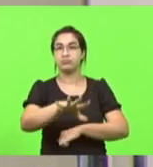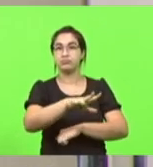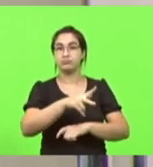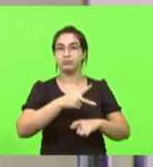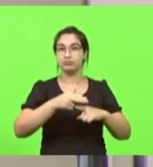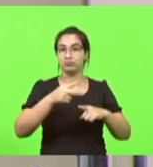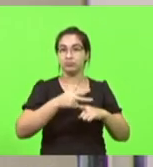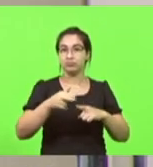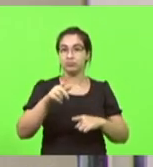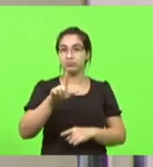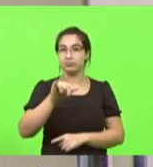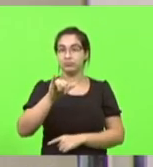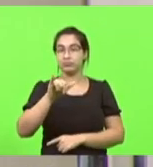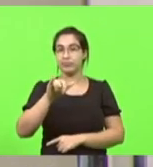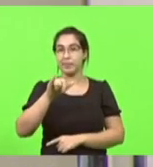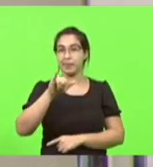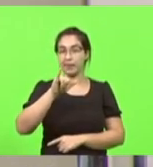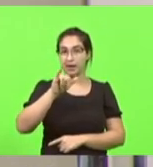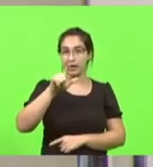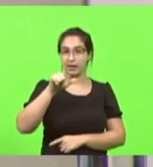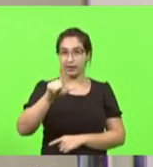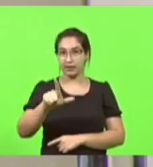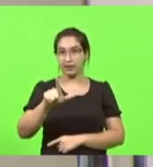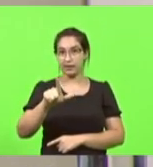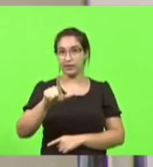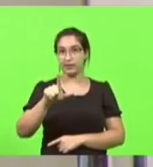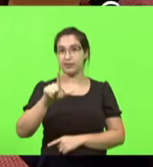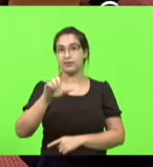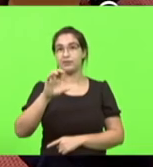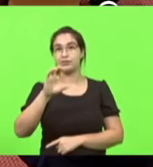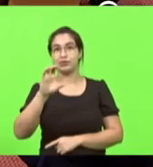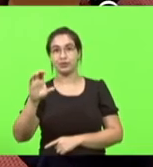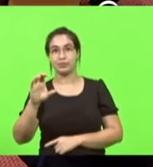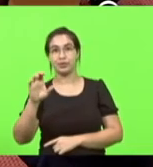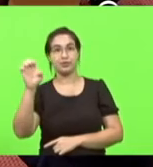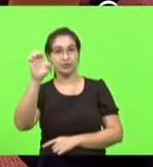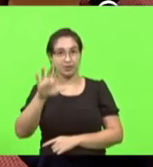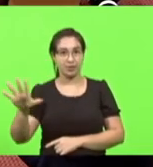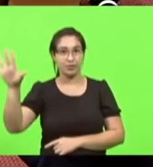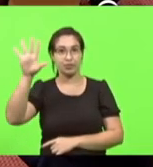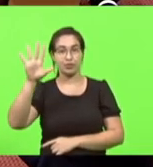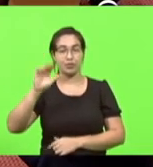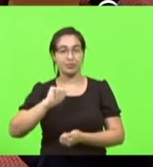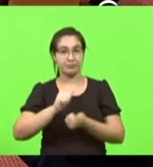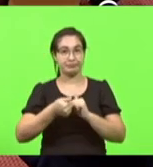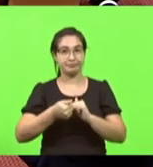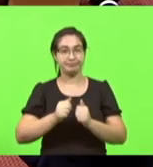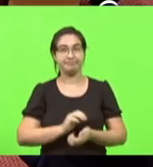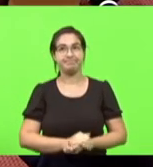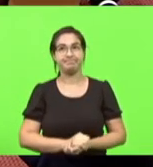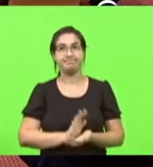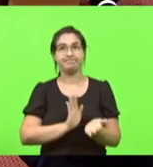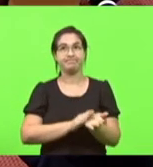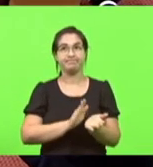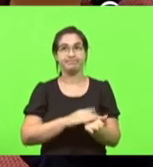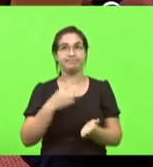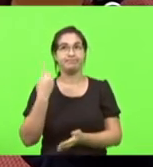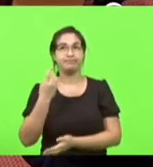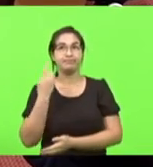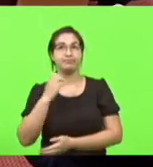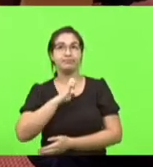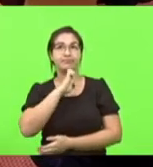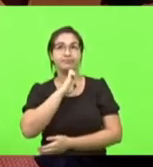e lograr ser campeão. Em discussão. Senhor presidente, com a palavra, deputado Fernando Krelink. Quero parabenizar o deputado Felipe